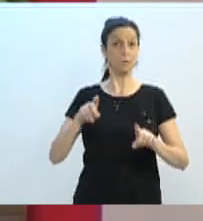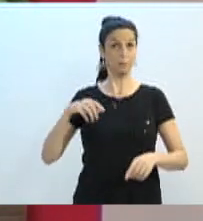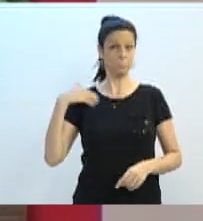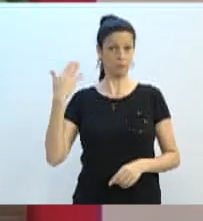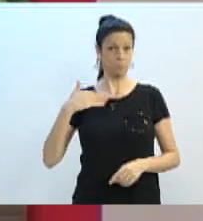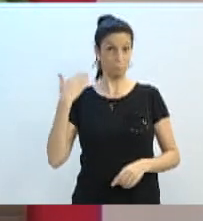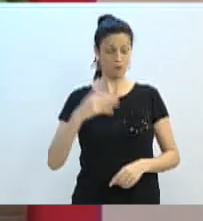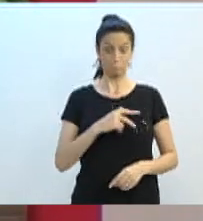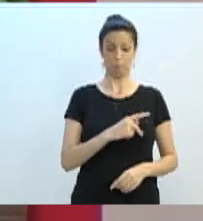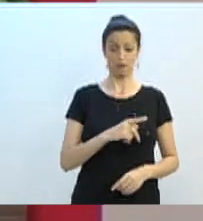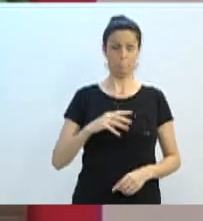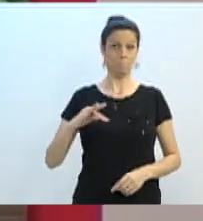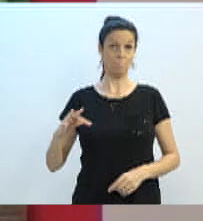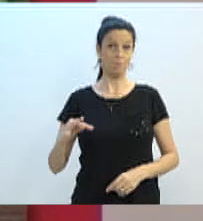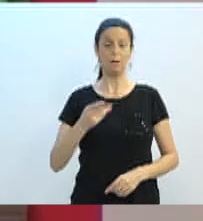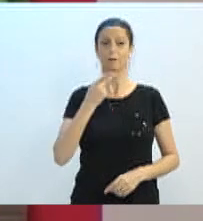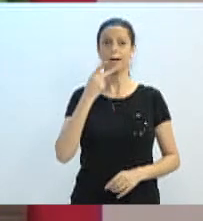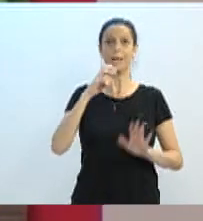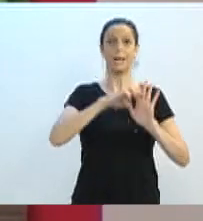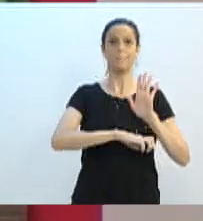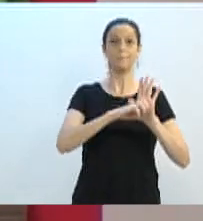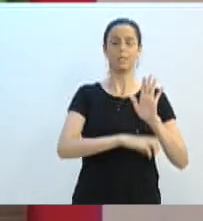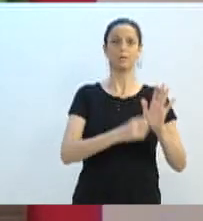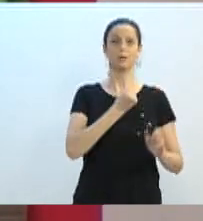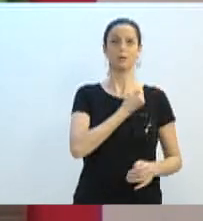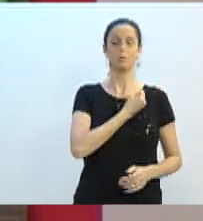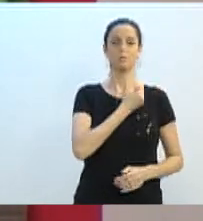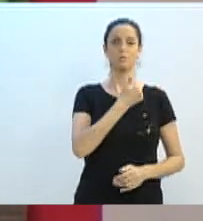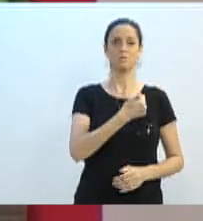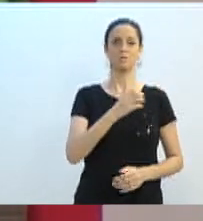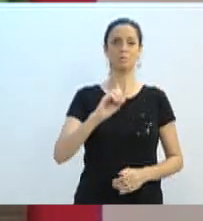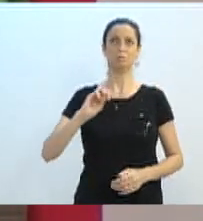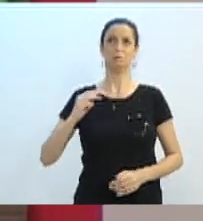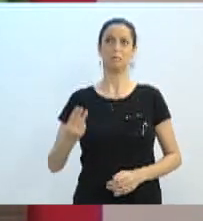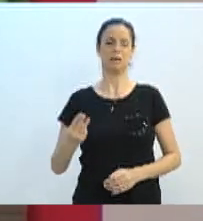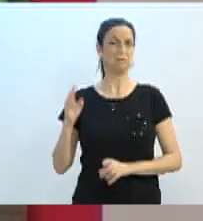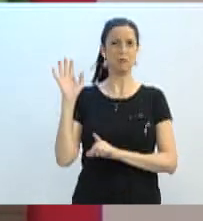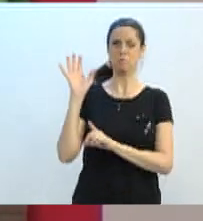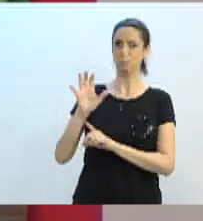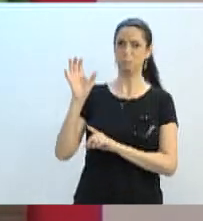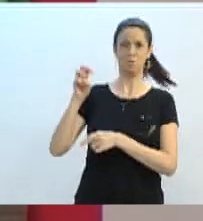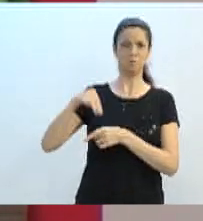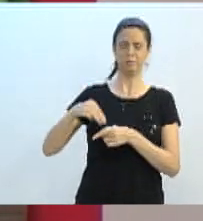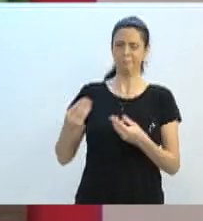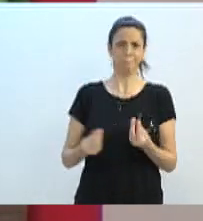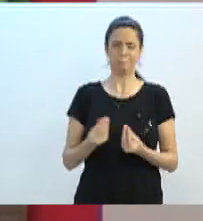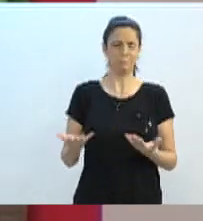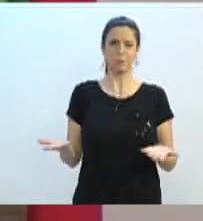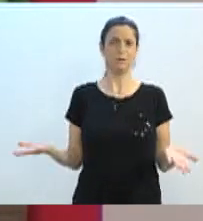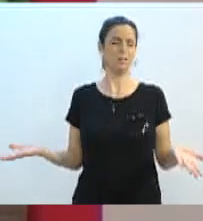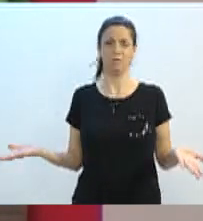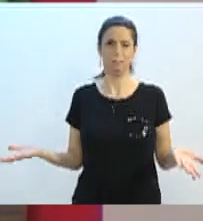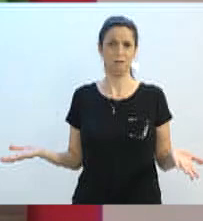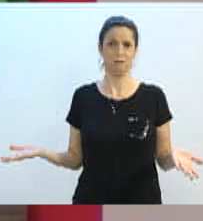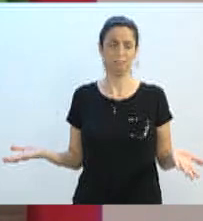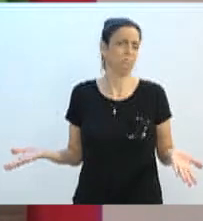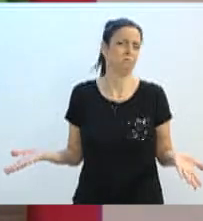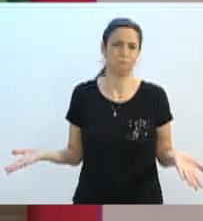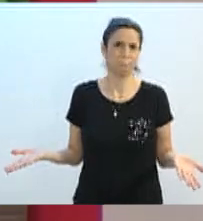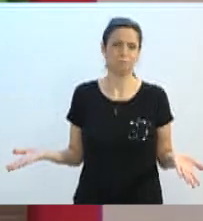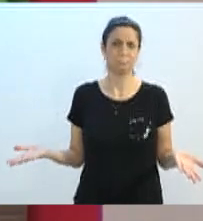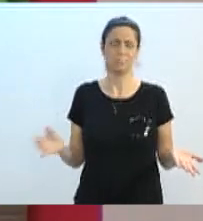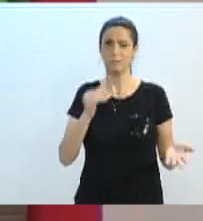dizendo ontem que, não, que a emenda 103 não reflete no município. Como assim? Quer dizer que